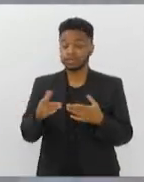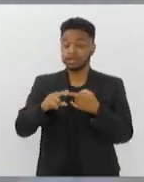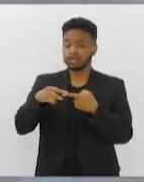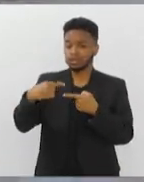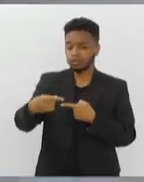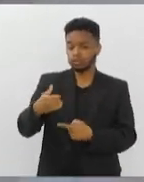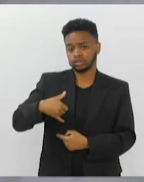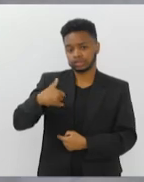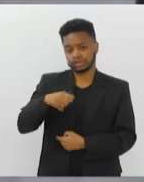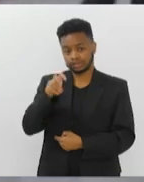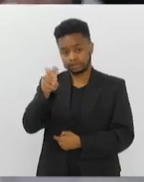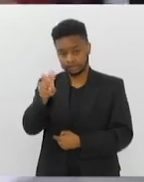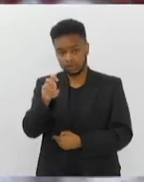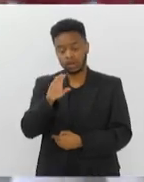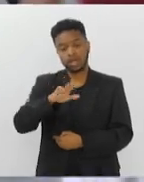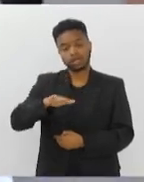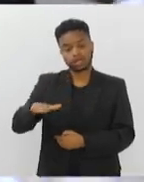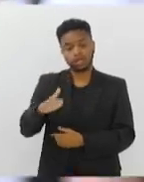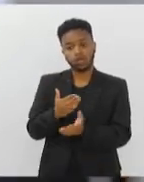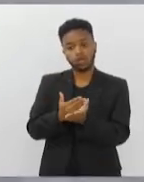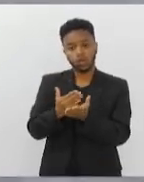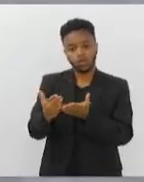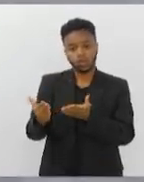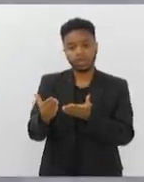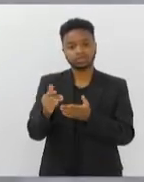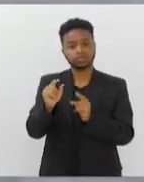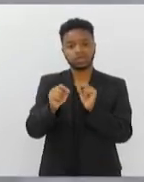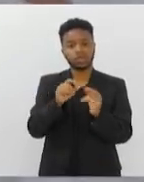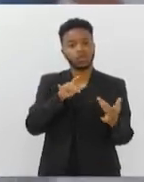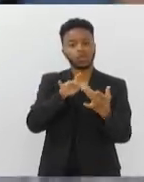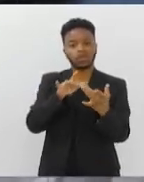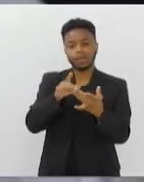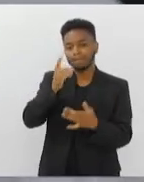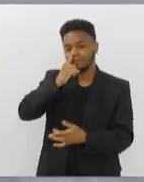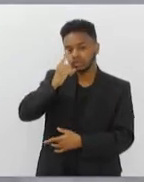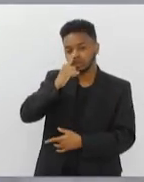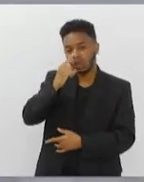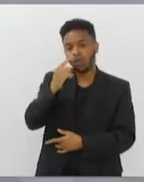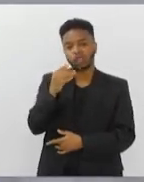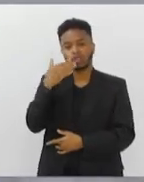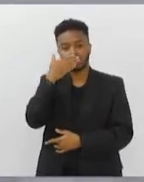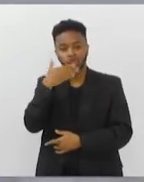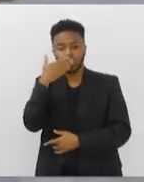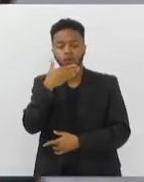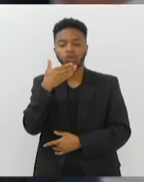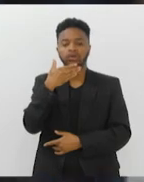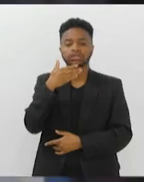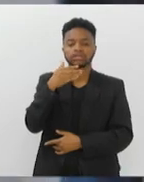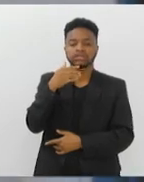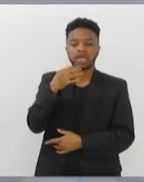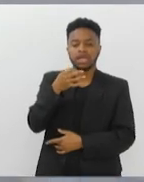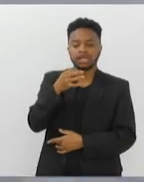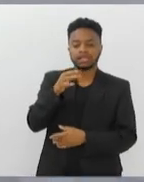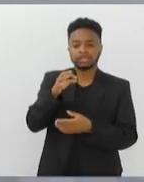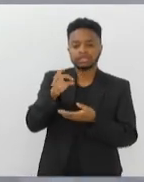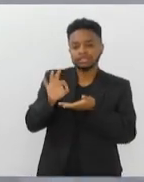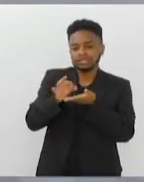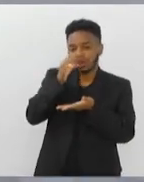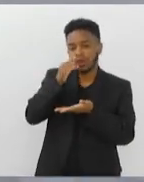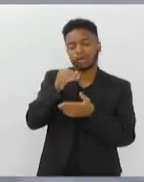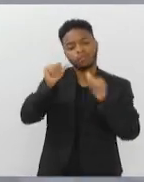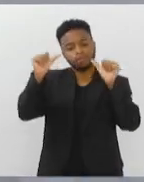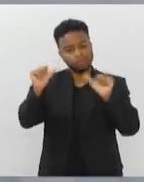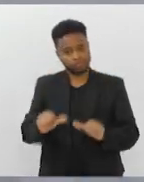5 anos, que a criança começa, né, a ser exposta a biscoito recheado, doces, salgadinhos em festa, esse problema